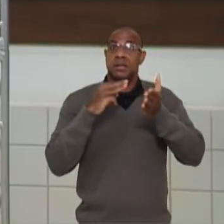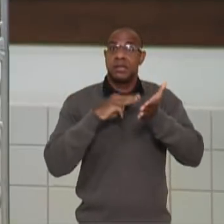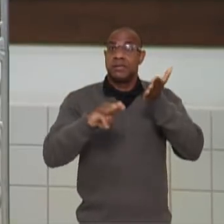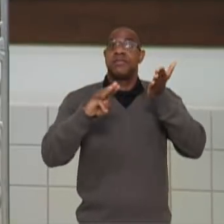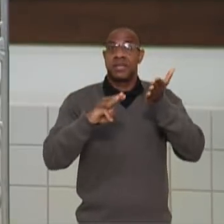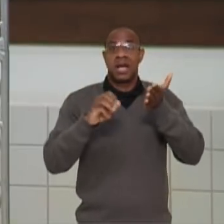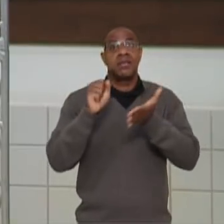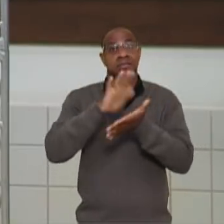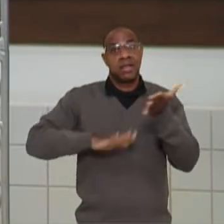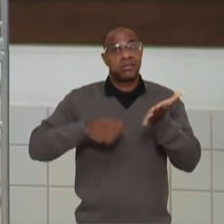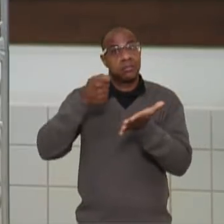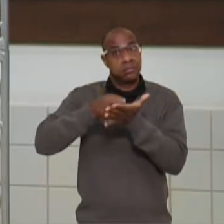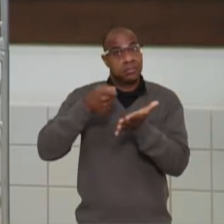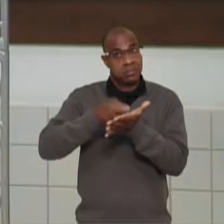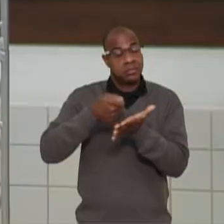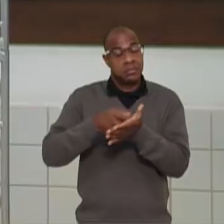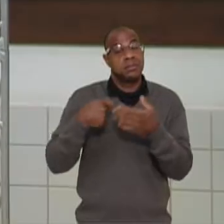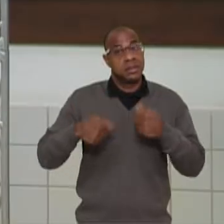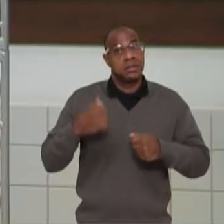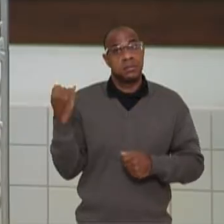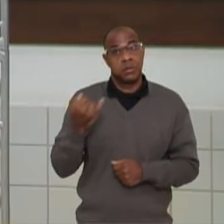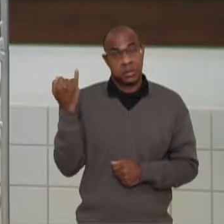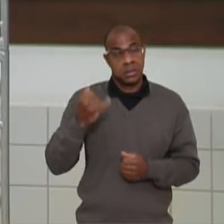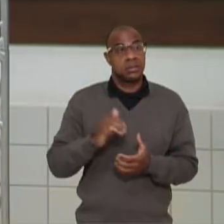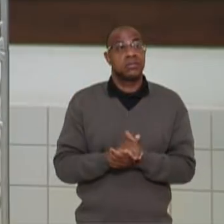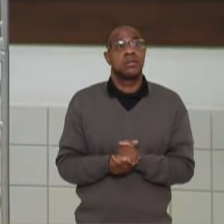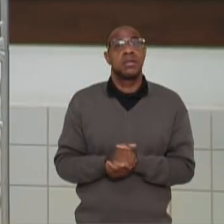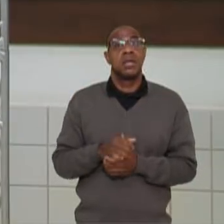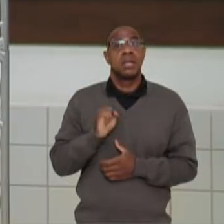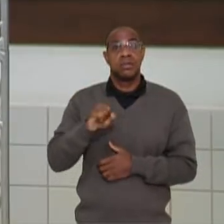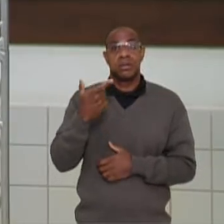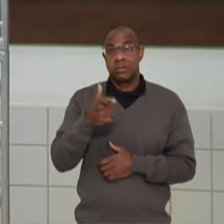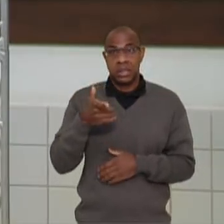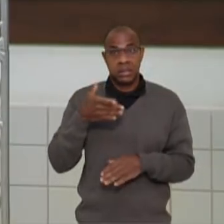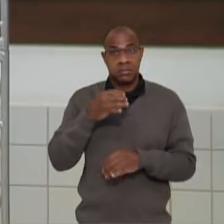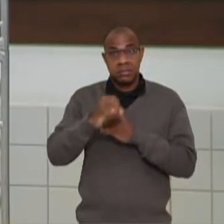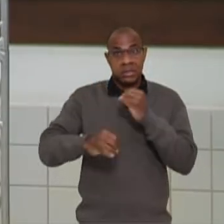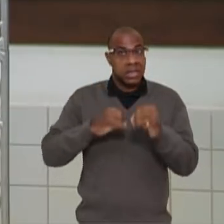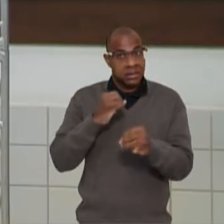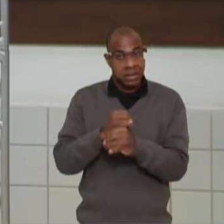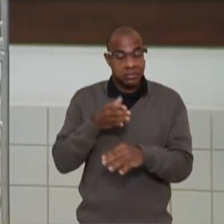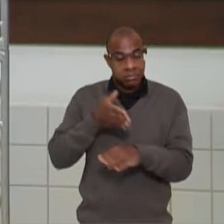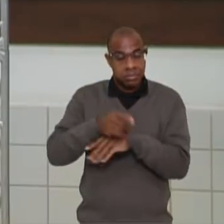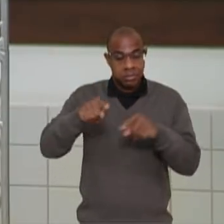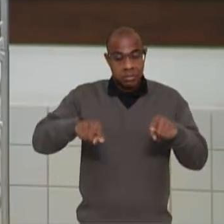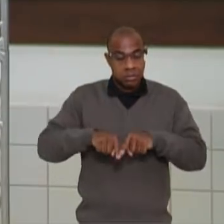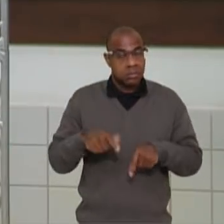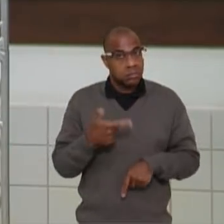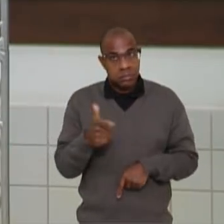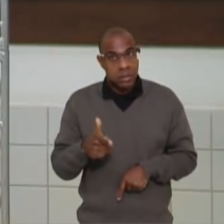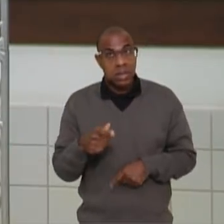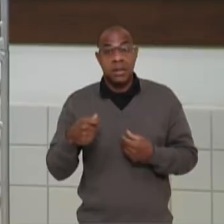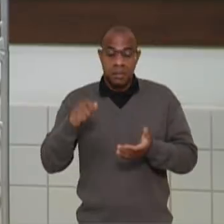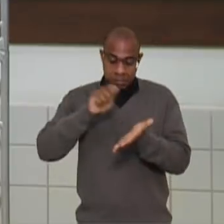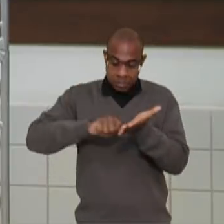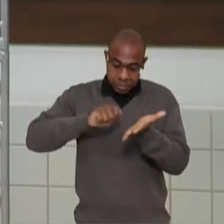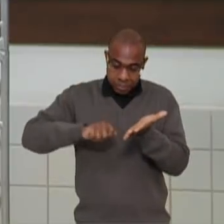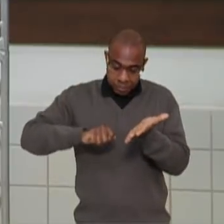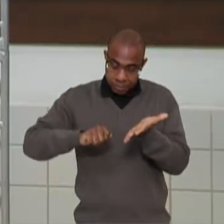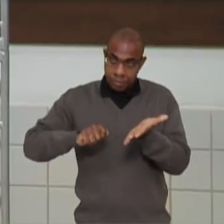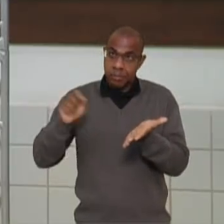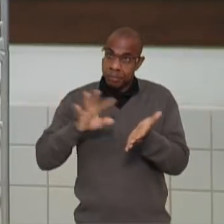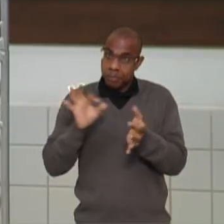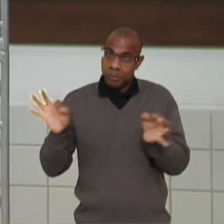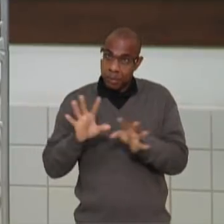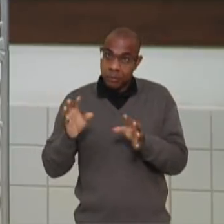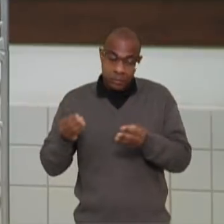Marcar a atividade como concluída, beleza? Quem não tem acesso ao Google Classroom, faz as atividades no caderno e leva na escola para correção, tá?